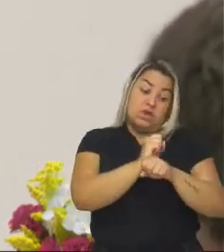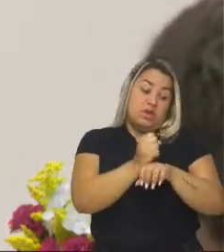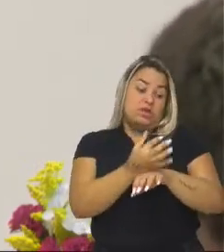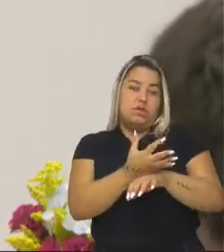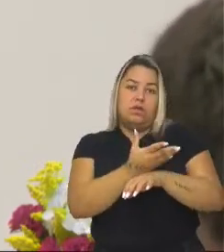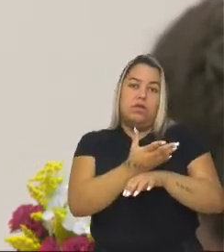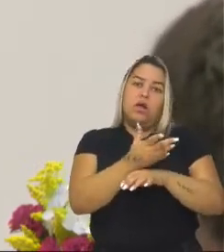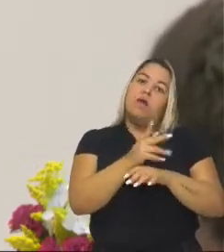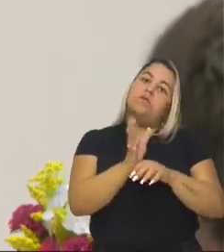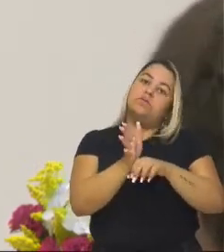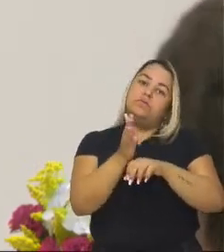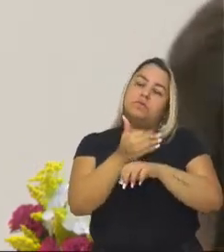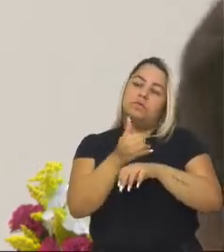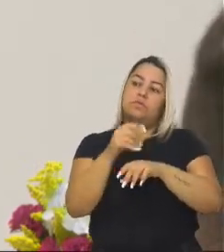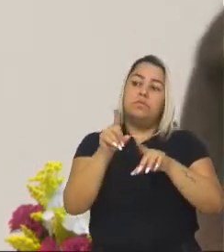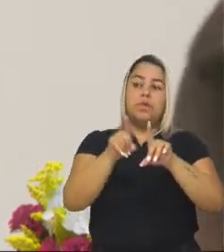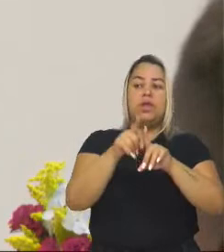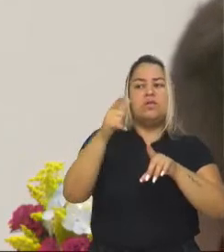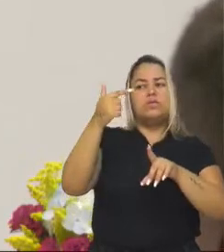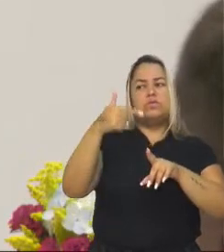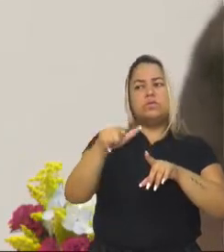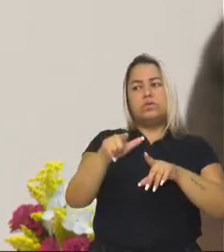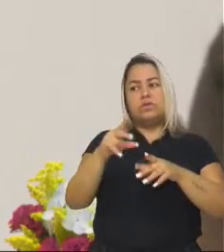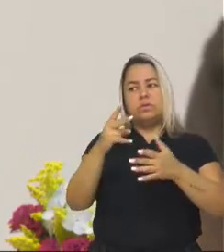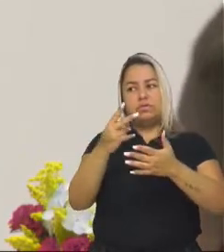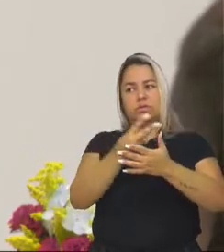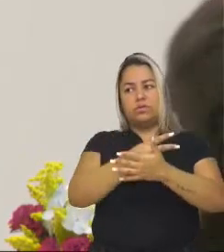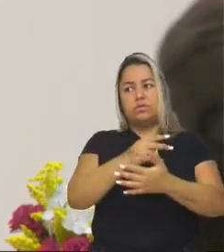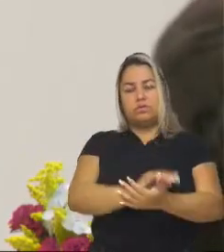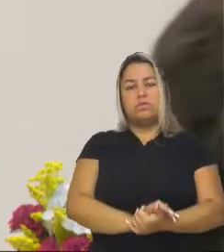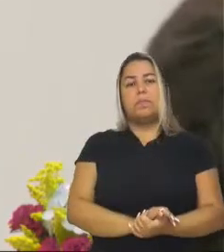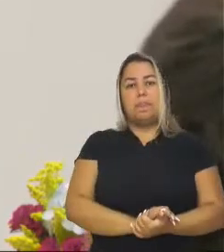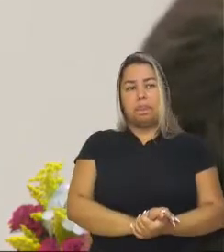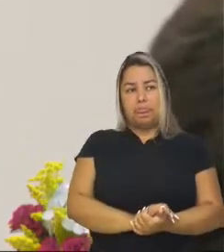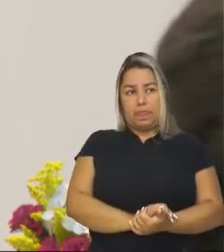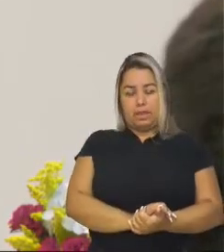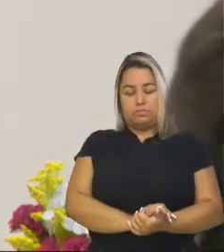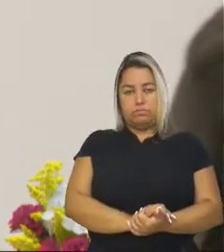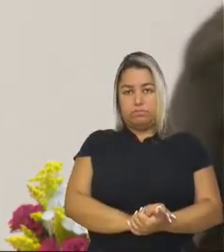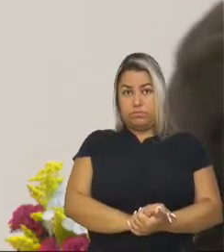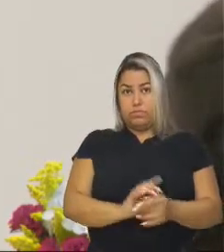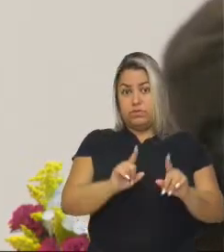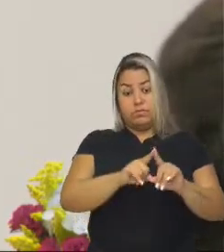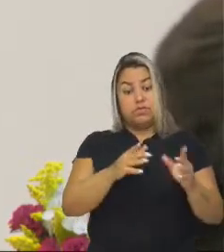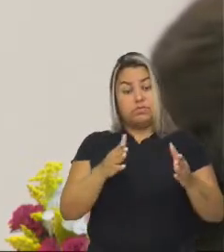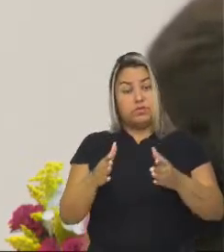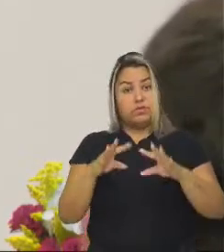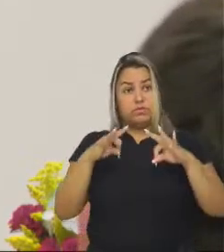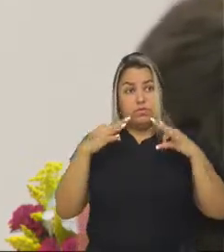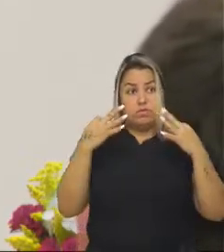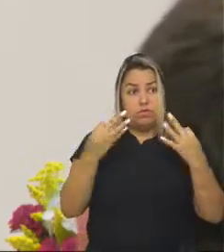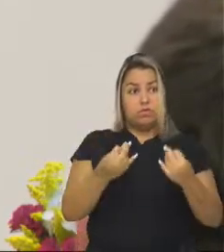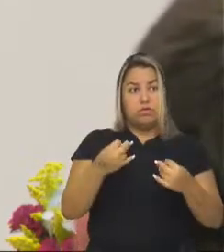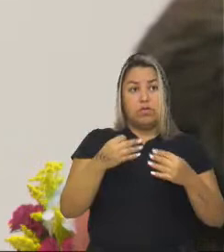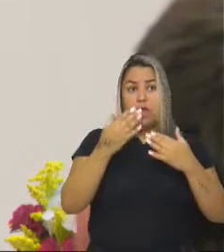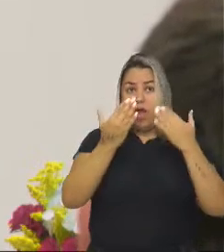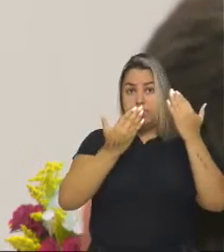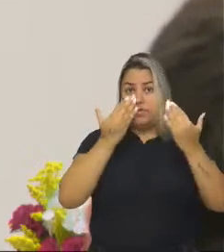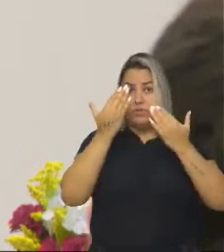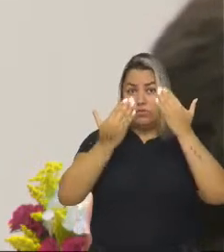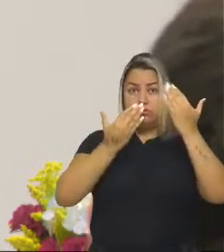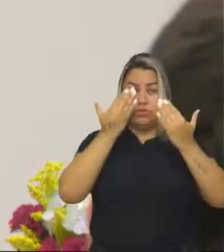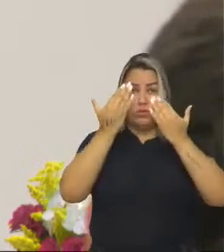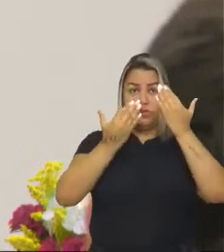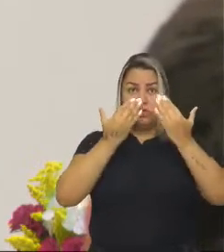Algumas partiram, mas outras surgiram. E eu acho que nesse processo todo, em que a psicologia